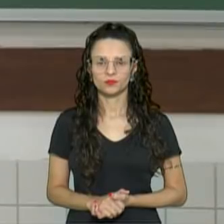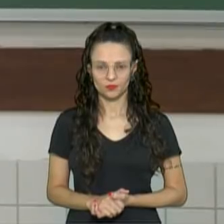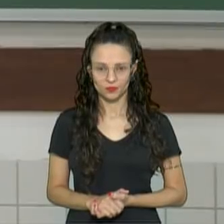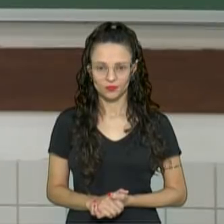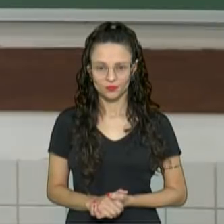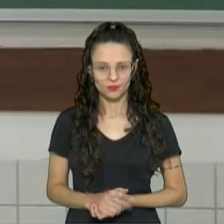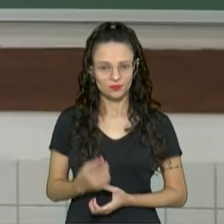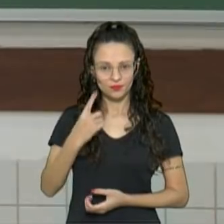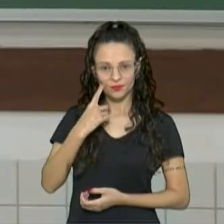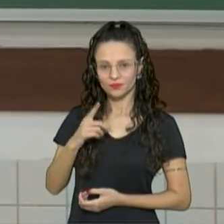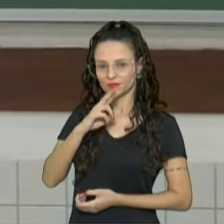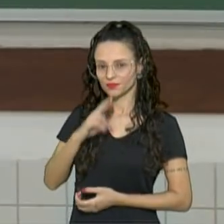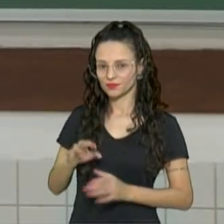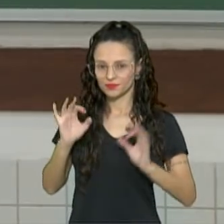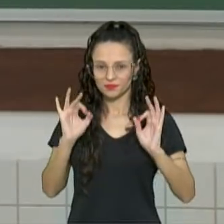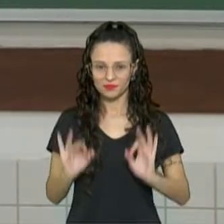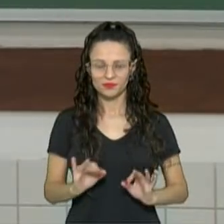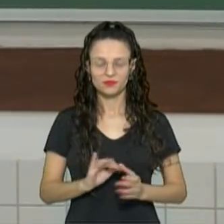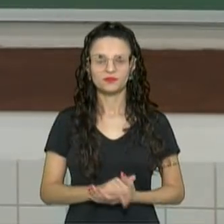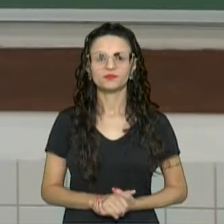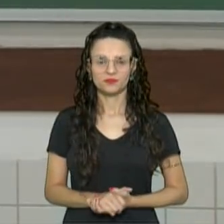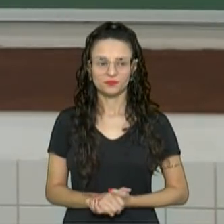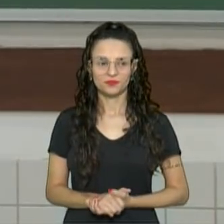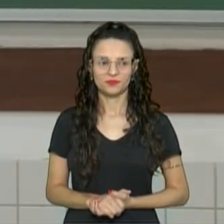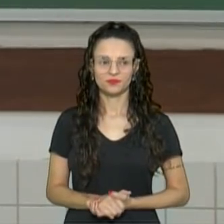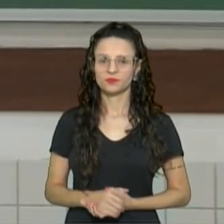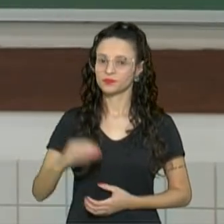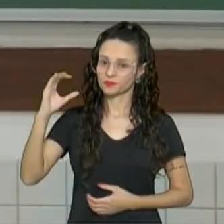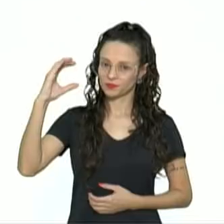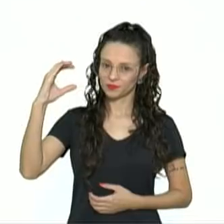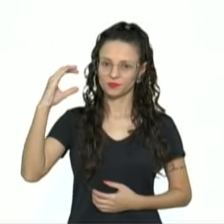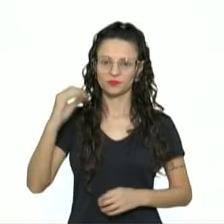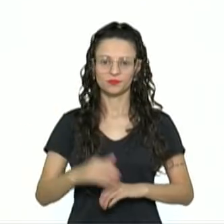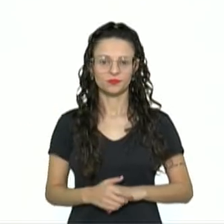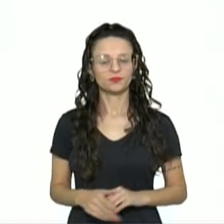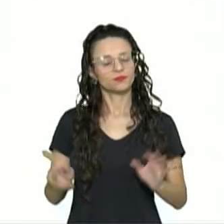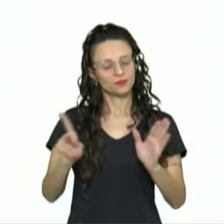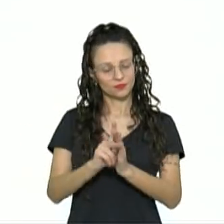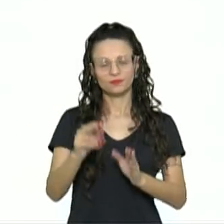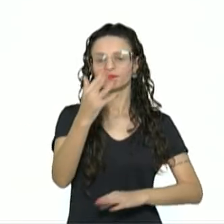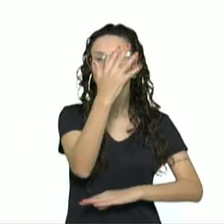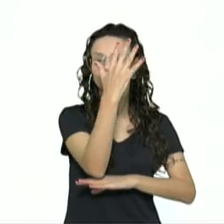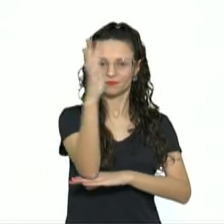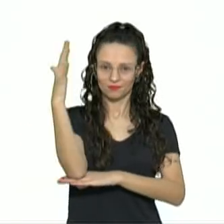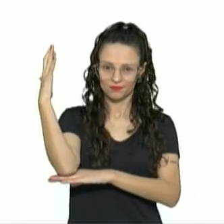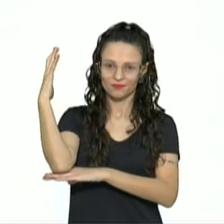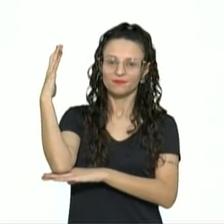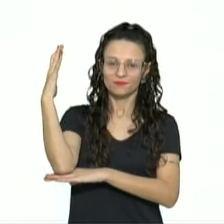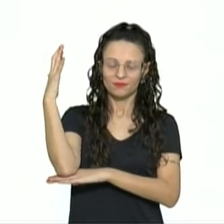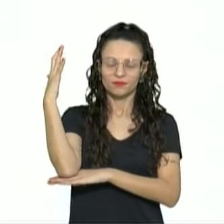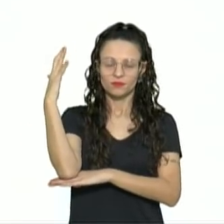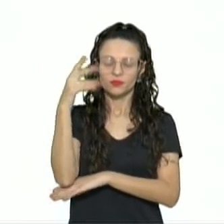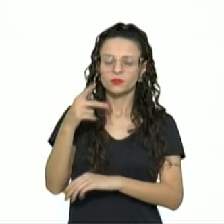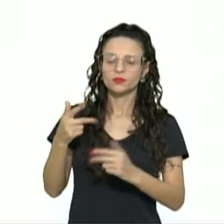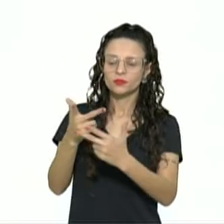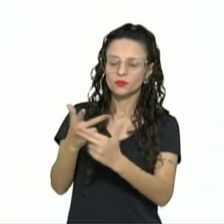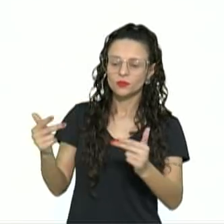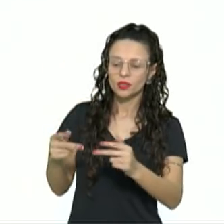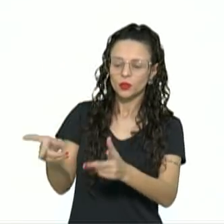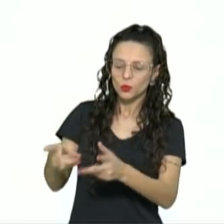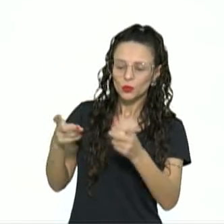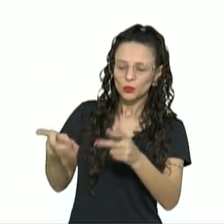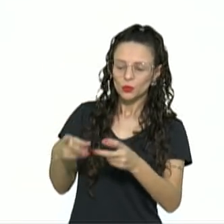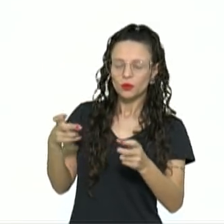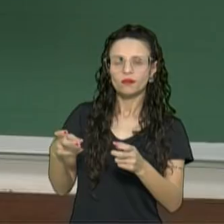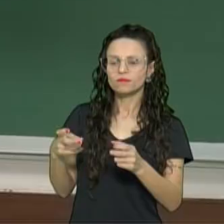Vamos à resposta correta? Então, a letra C, da mãe natureza, né? Então, os elementos para as pinturas são